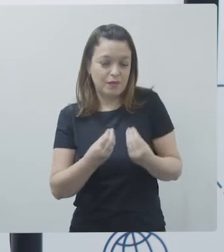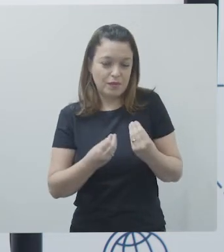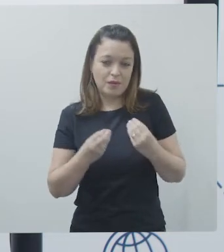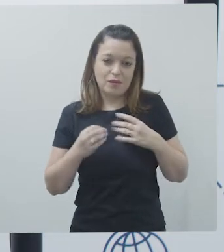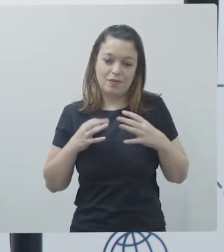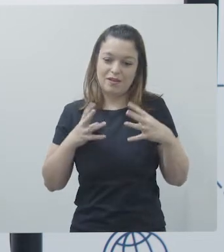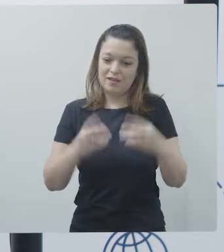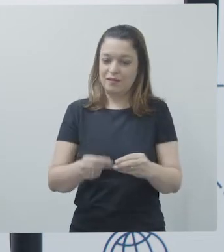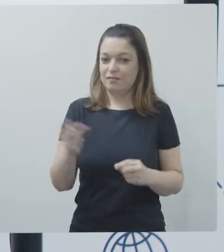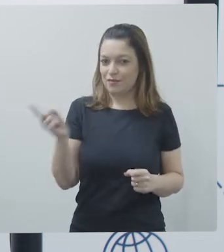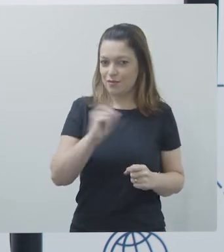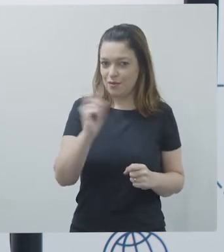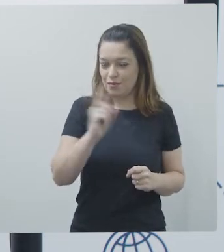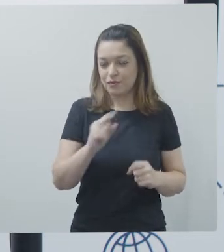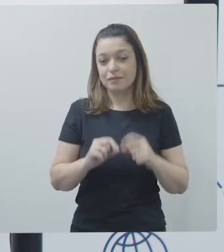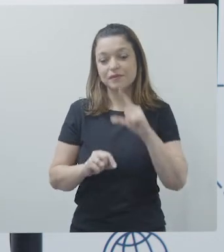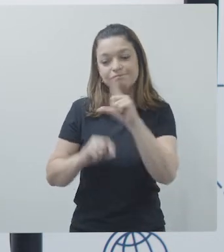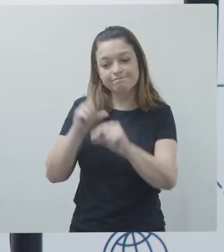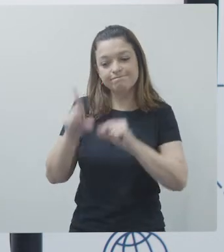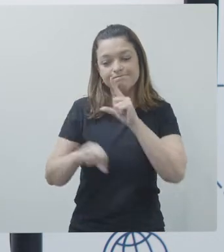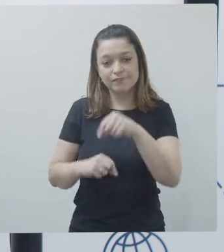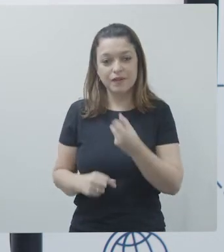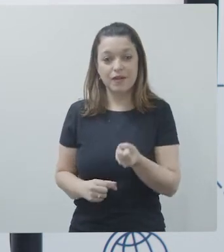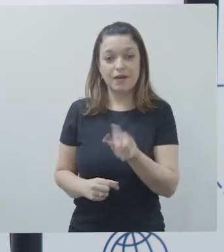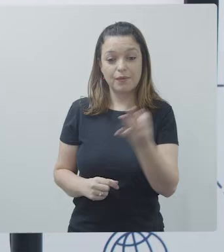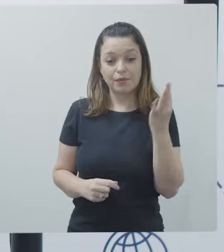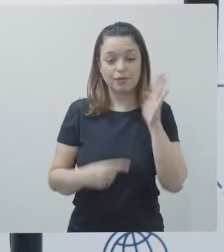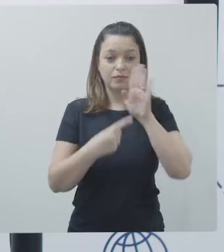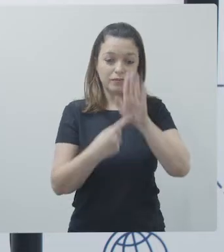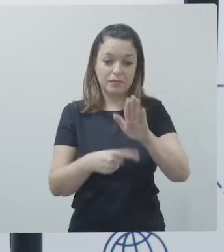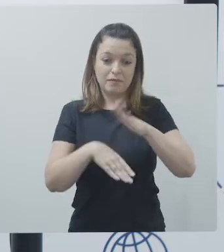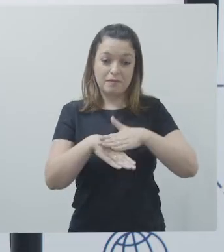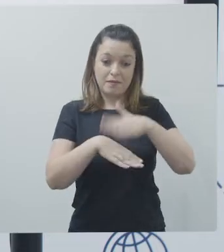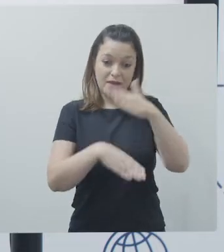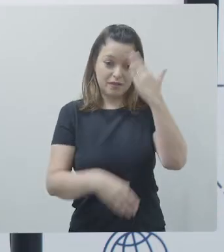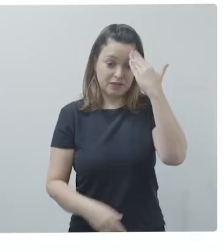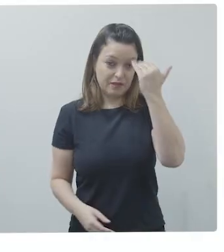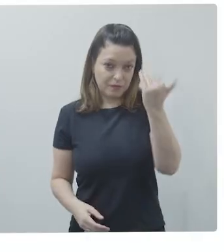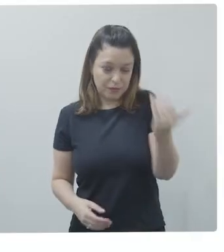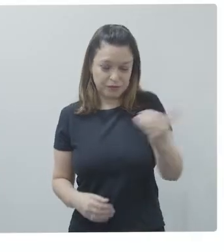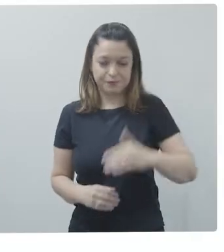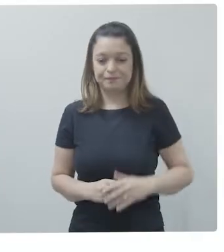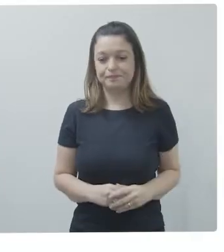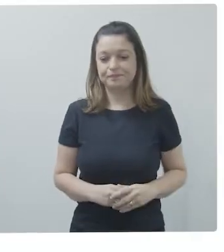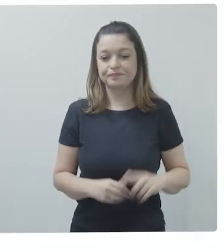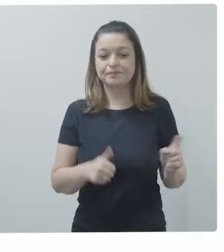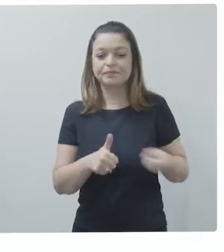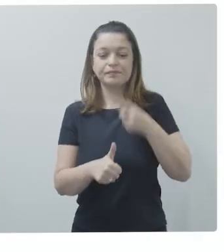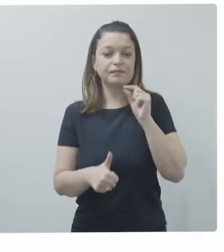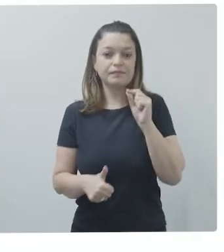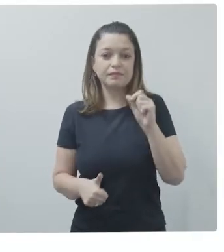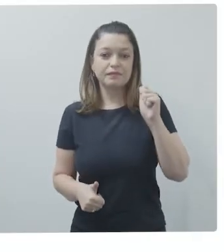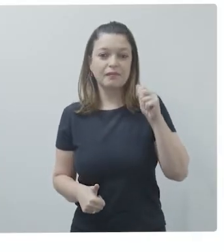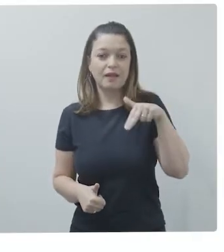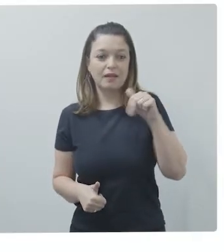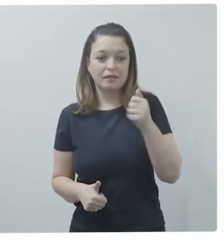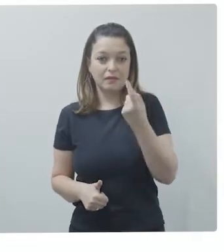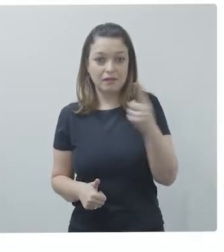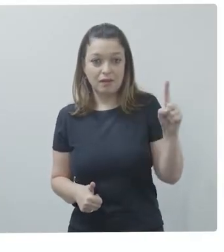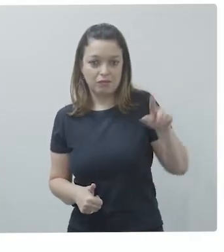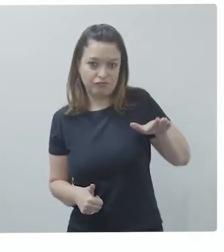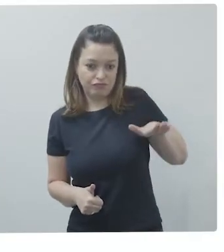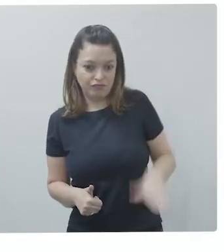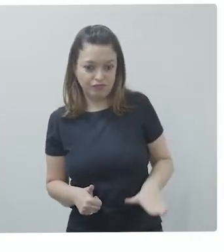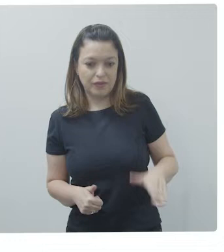marcar aqui todos, mas trouxe alguns que mais aparecem. Primeiro, os anões. Quem são os anões? Seres que